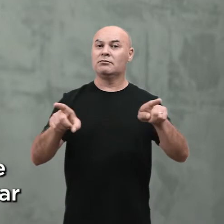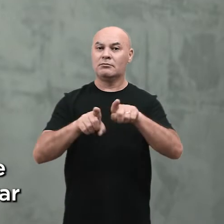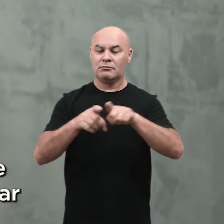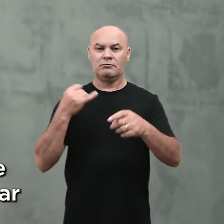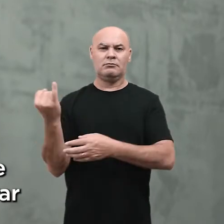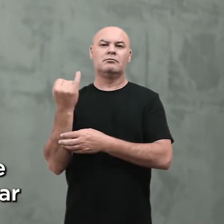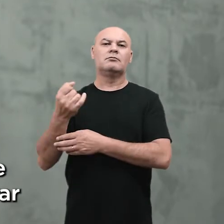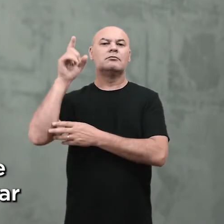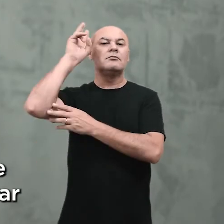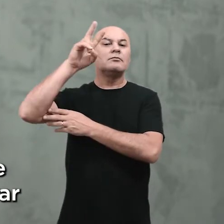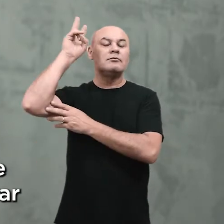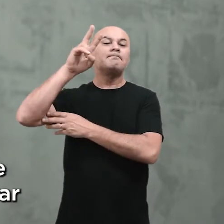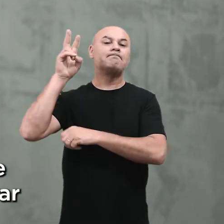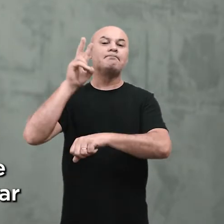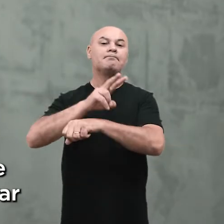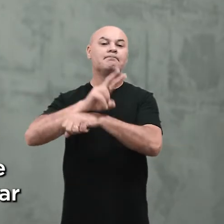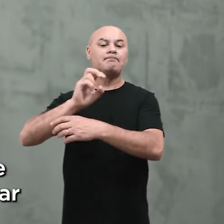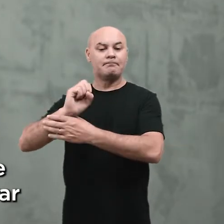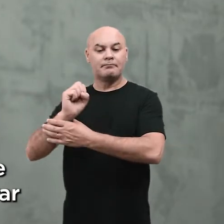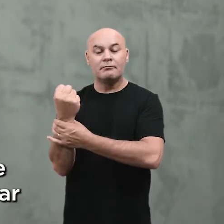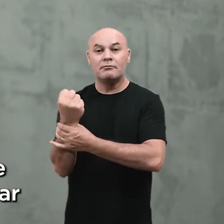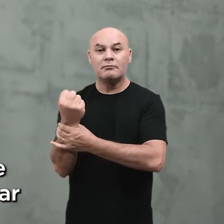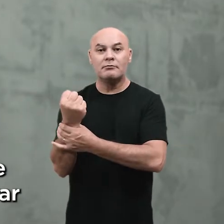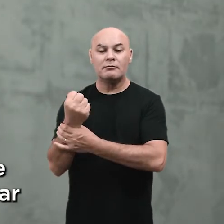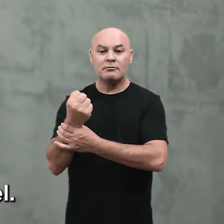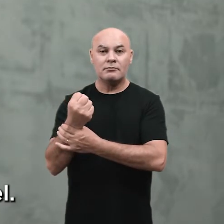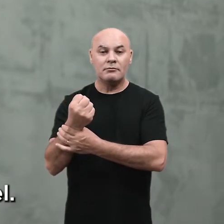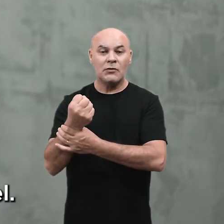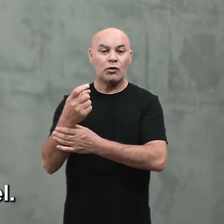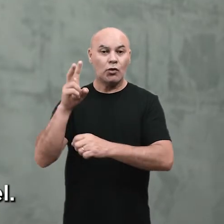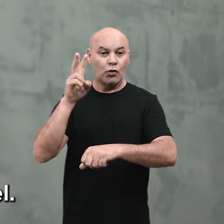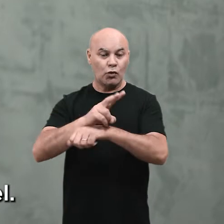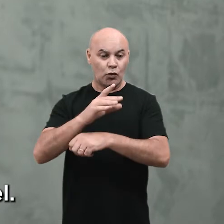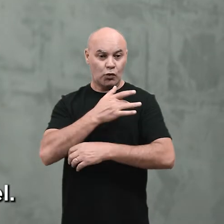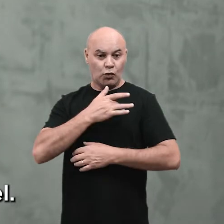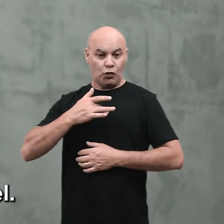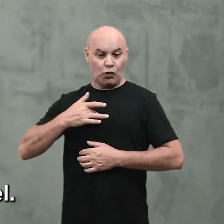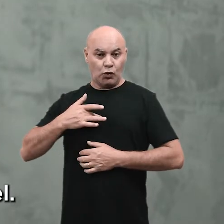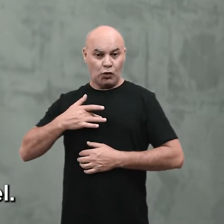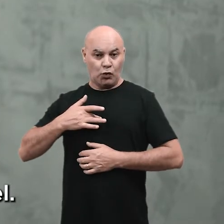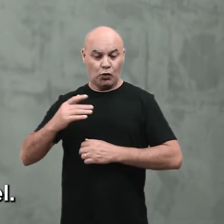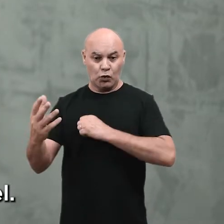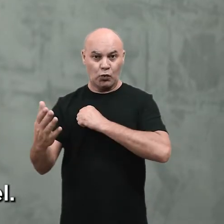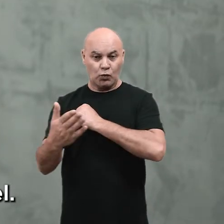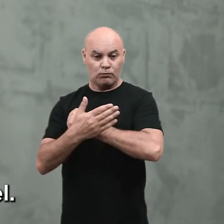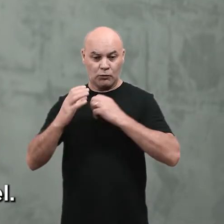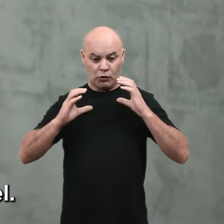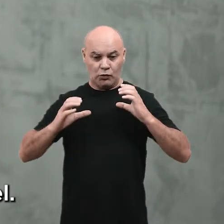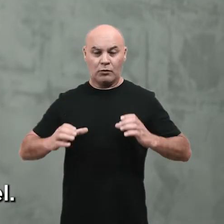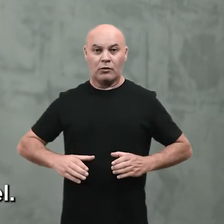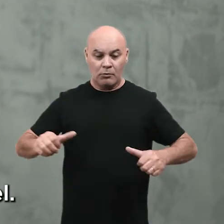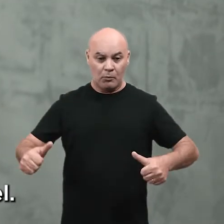apesar disso, também é importante a gente lembrar da prevenção. E melhorar a nossa saúde ajuda o nosso corpo a